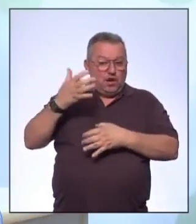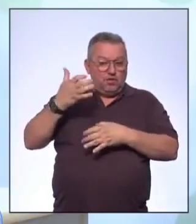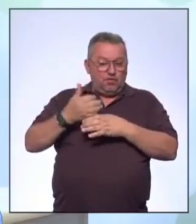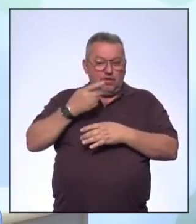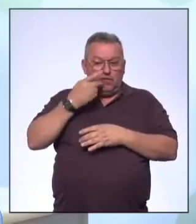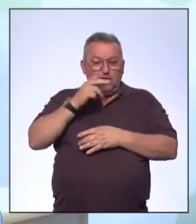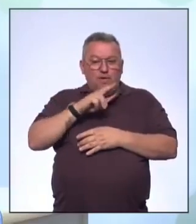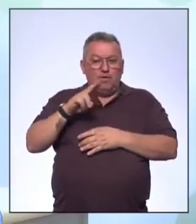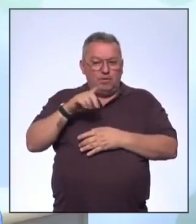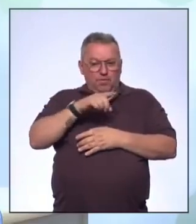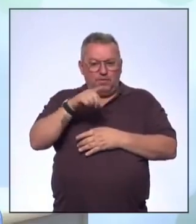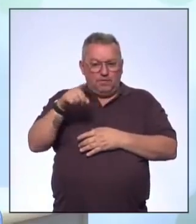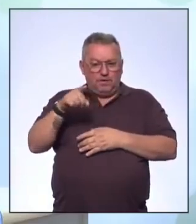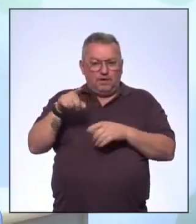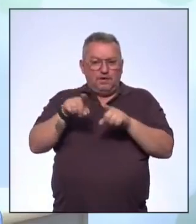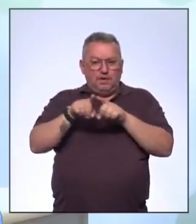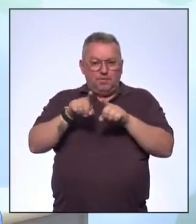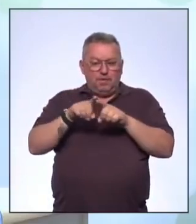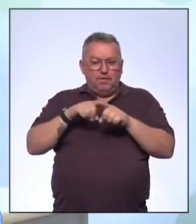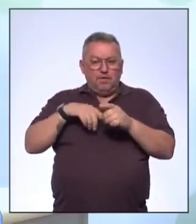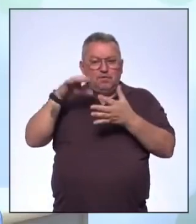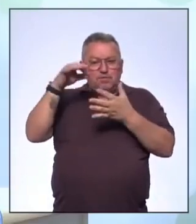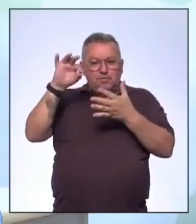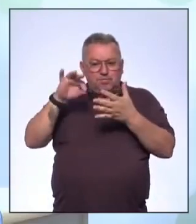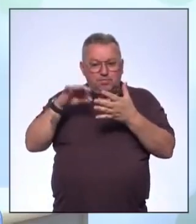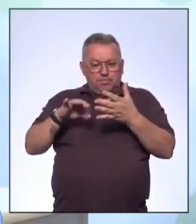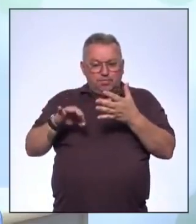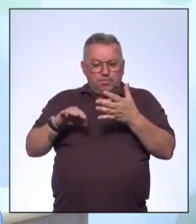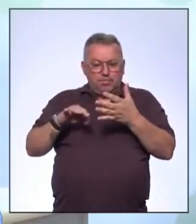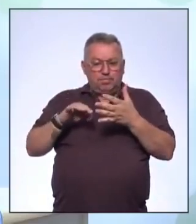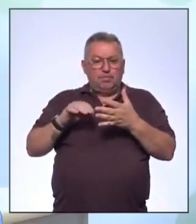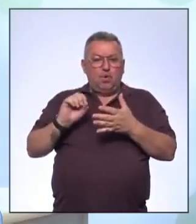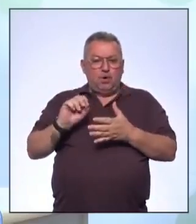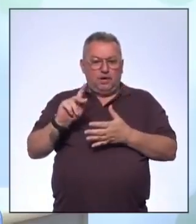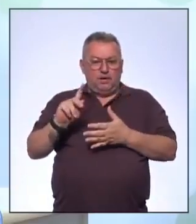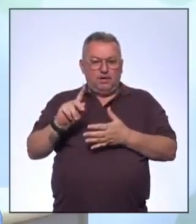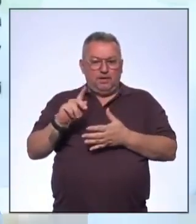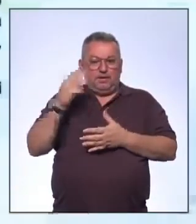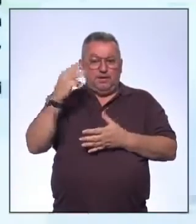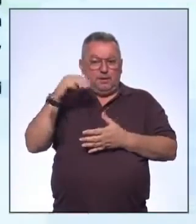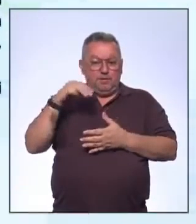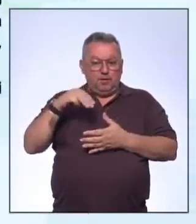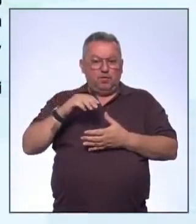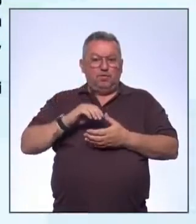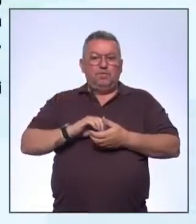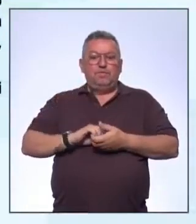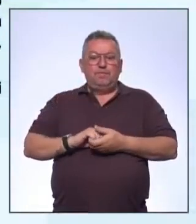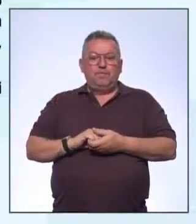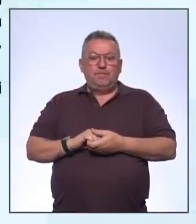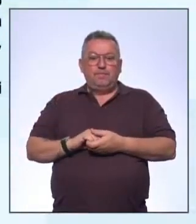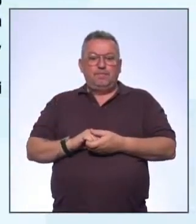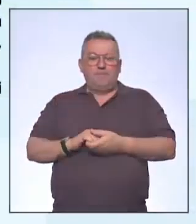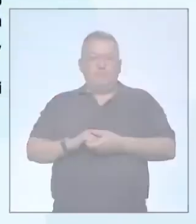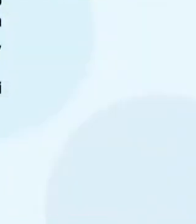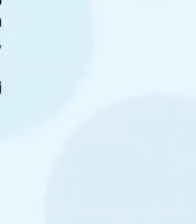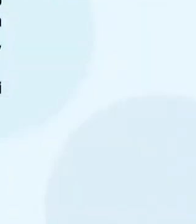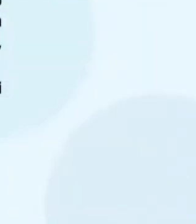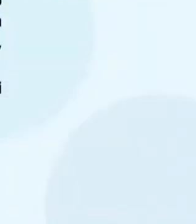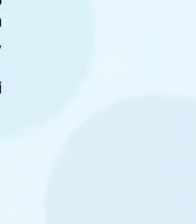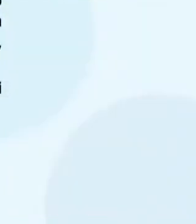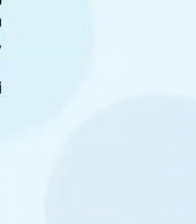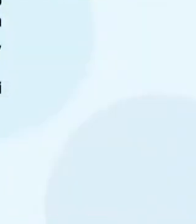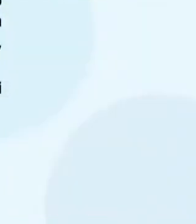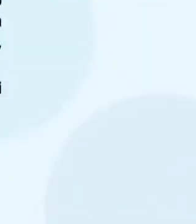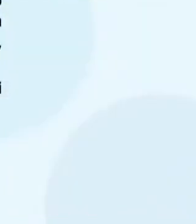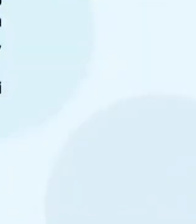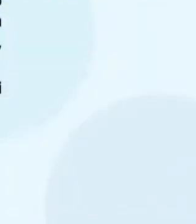falar o nome de vocês e vamos contextualizar suas respostas, ok? 3 minutos.